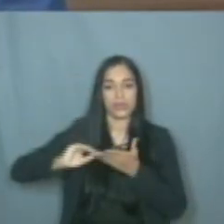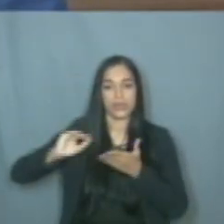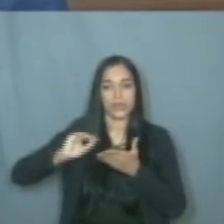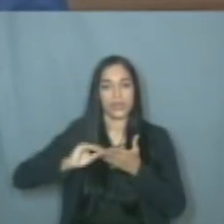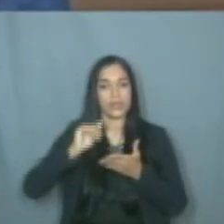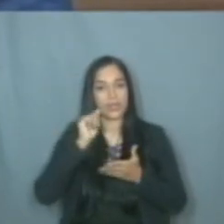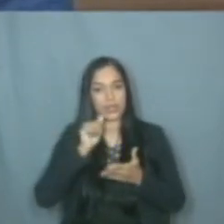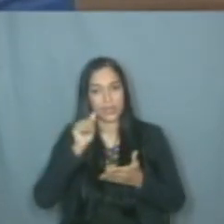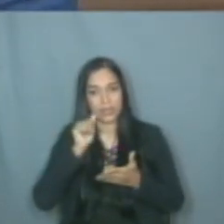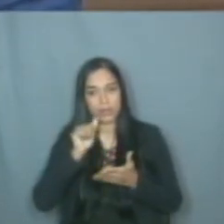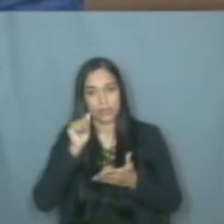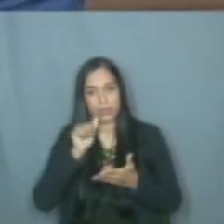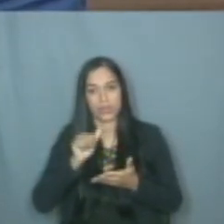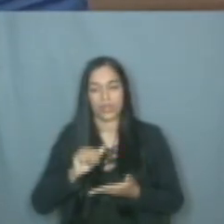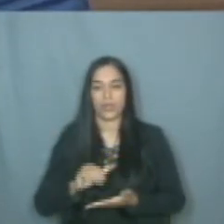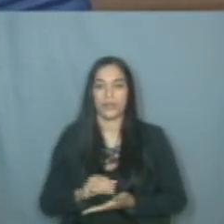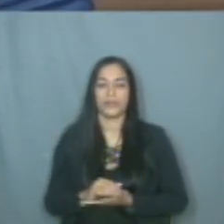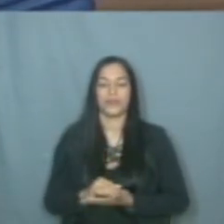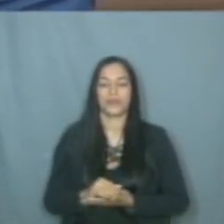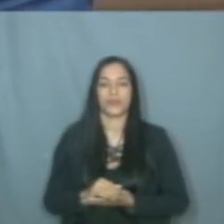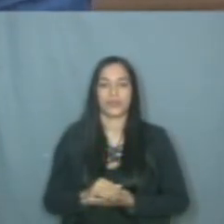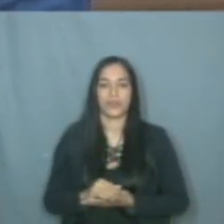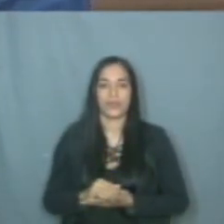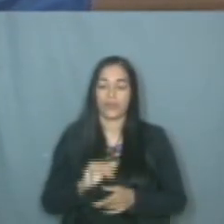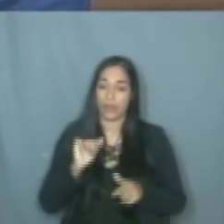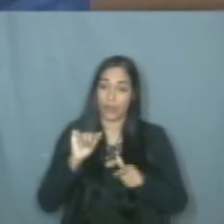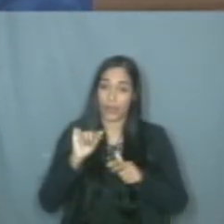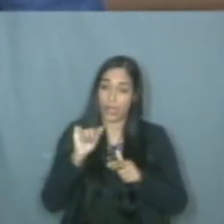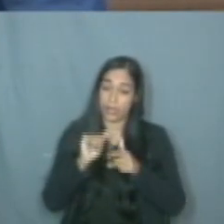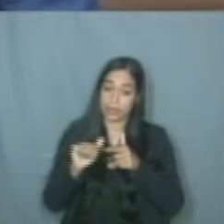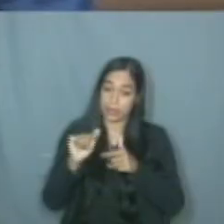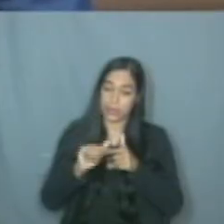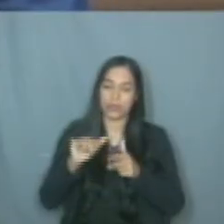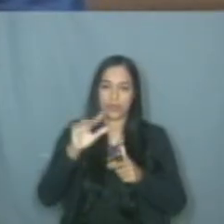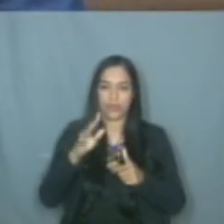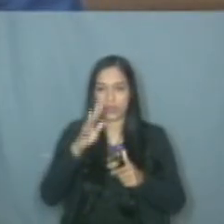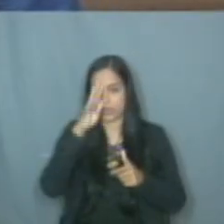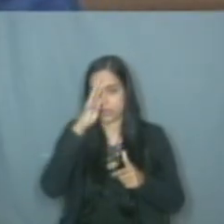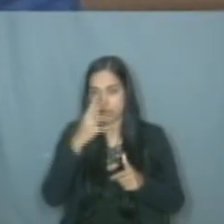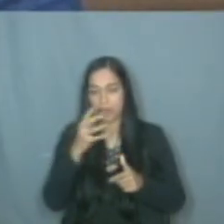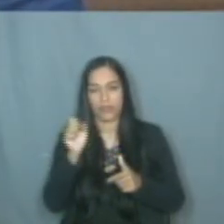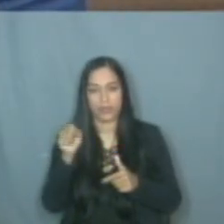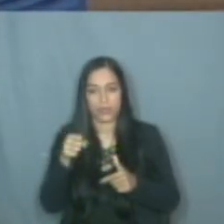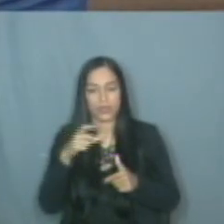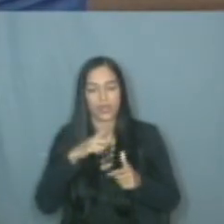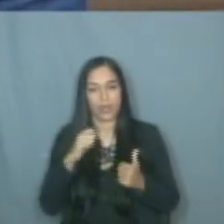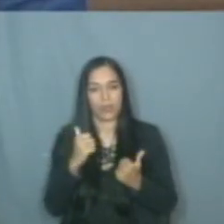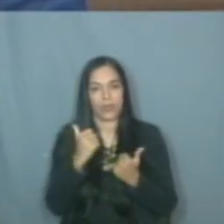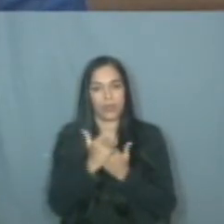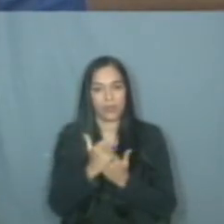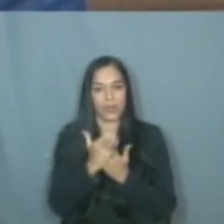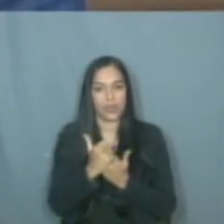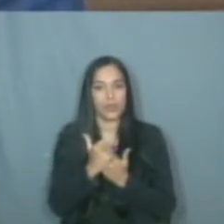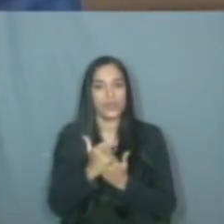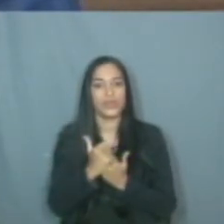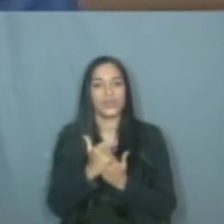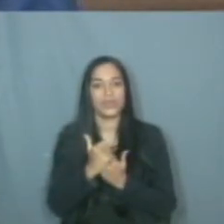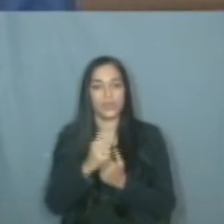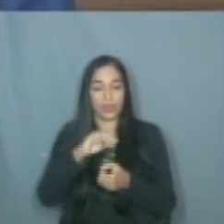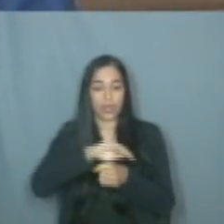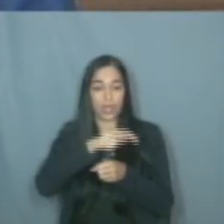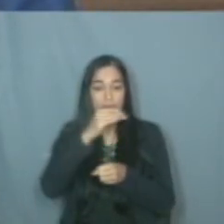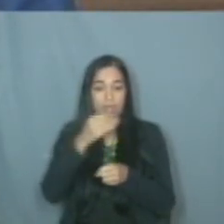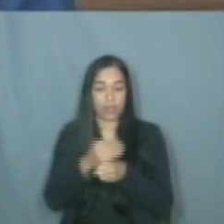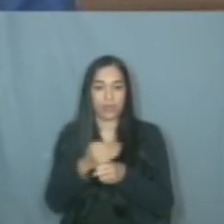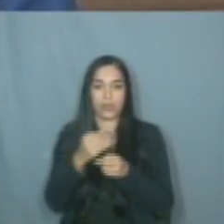como amam falar aqui, né? Então, acredito que esse problema vai ser resolvido. Conte com o nosso gabinete, contem com a Câmara